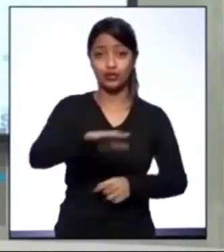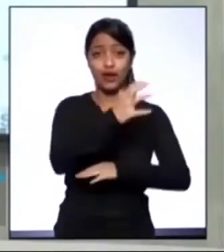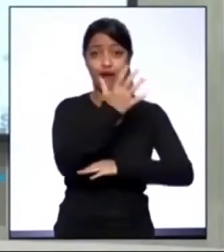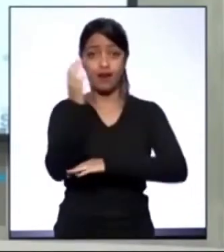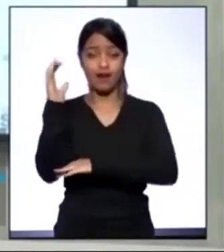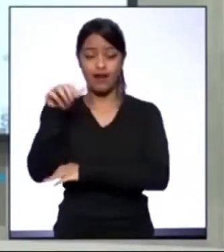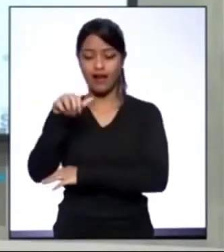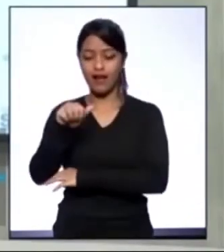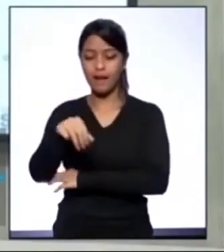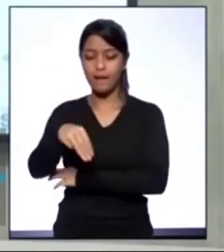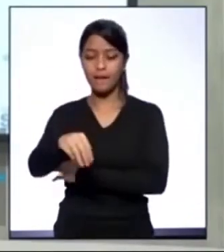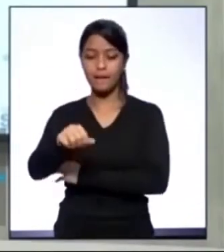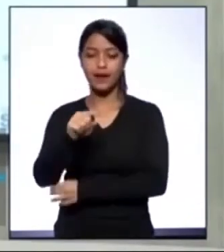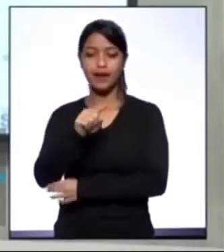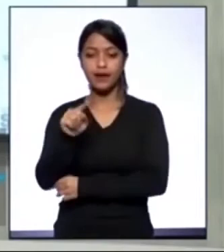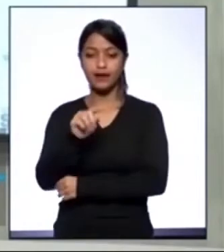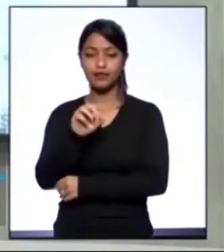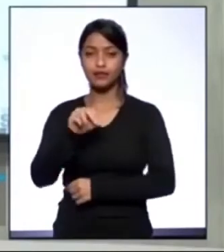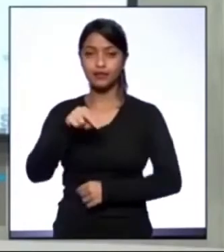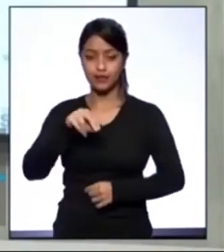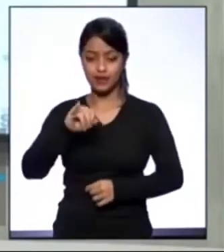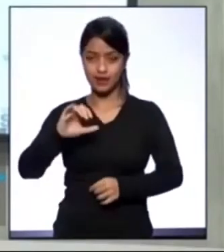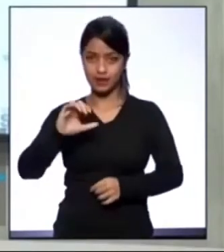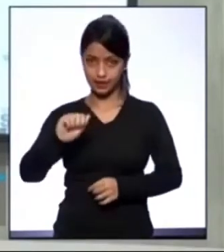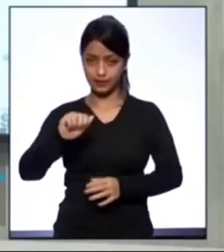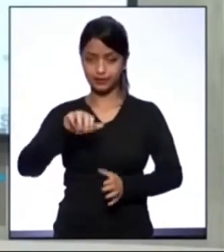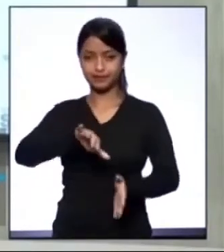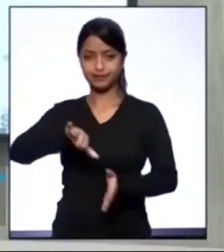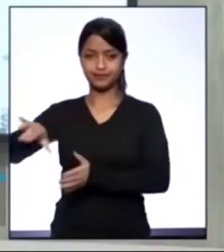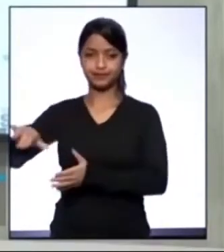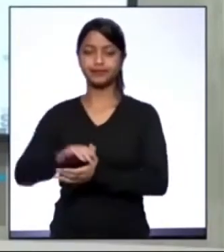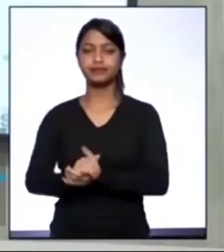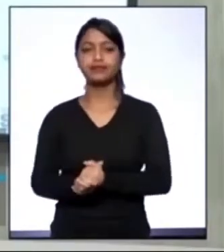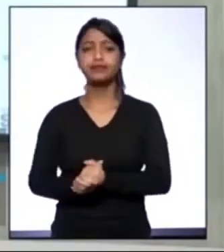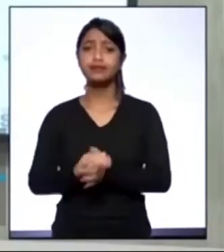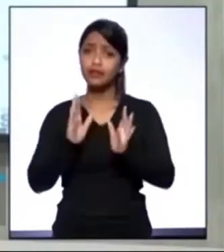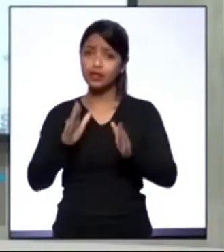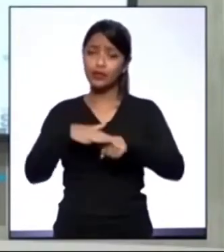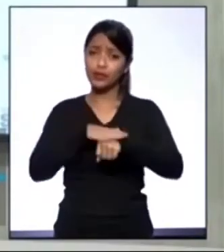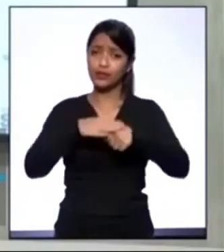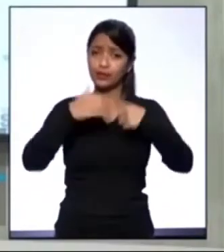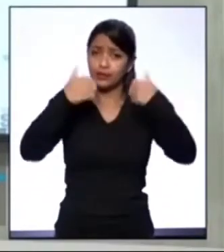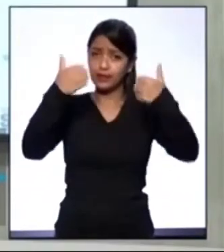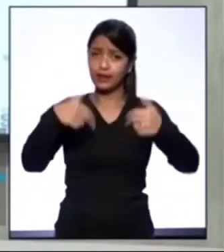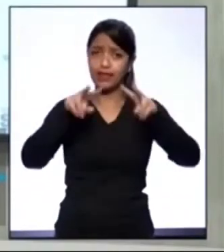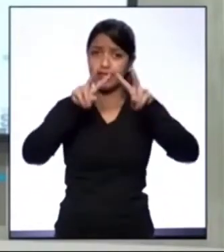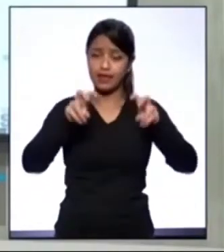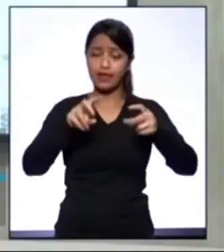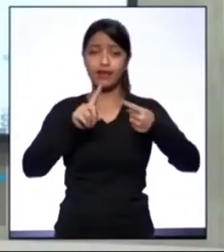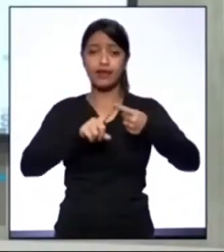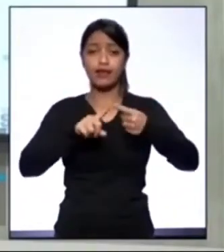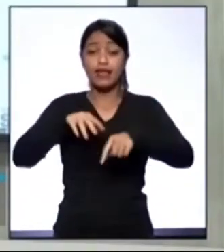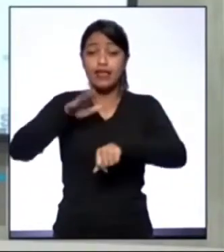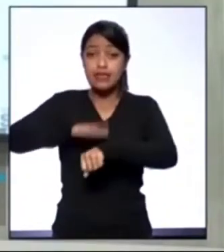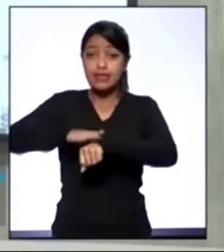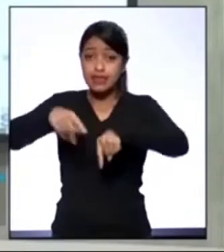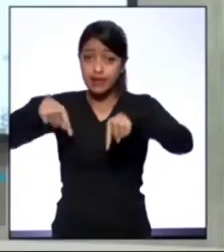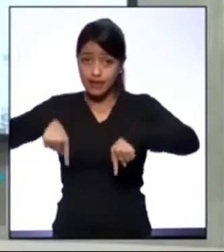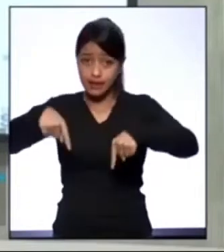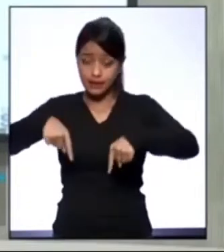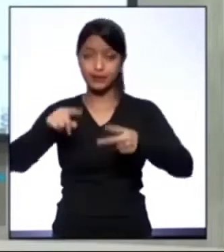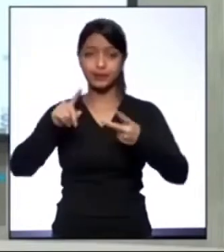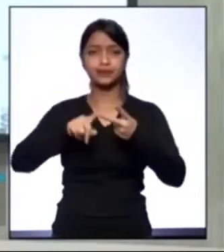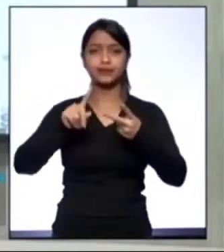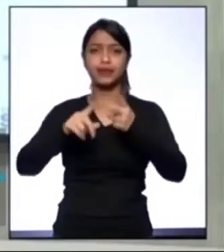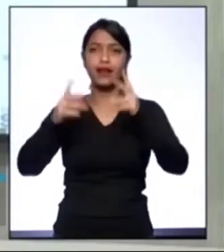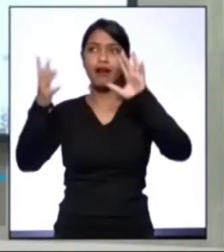Fatores climáticos. Então, olha só, galera. Nós já falamos sobre o tempo, diferenciamos tempo de clima, e eu falei sobre